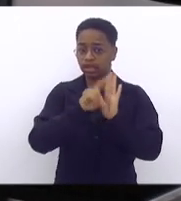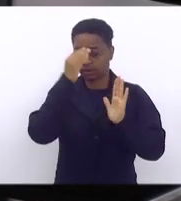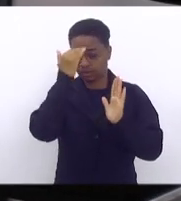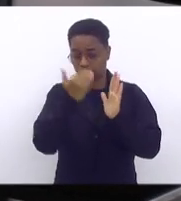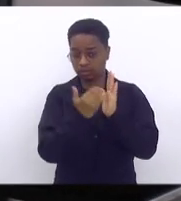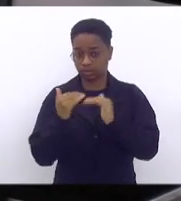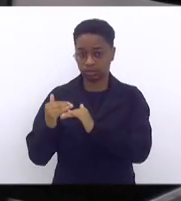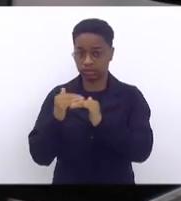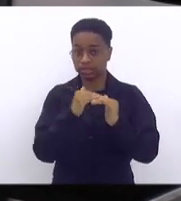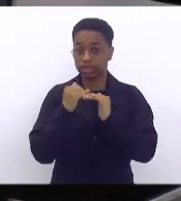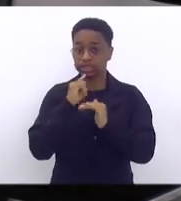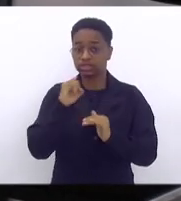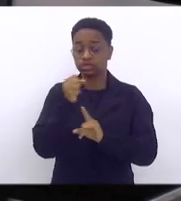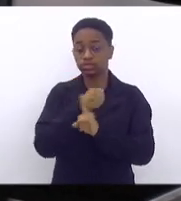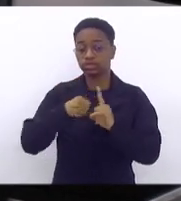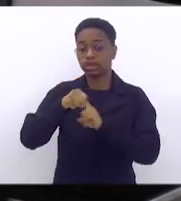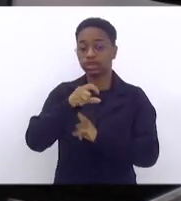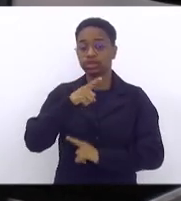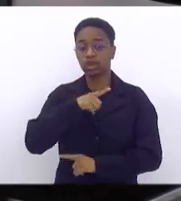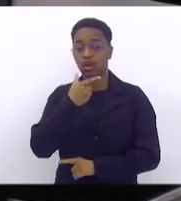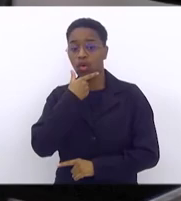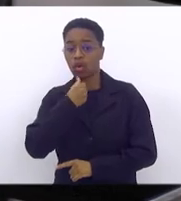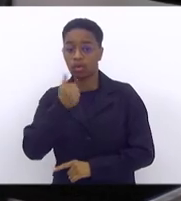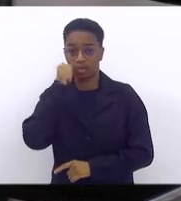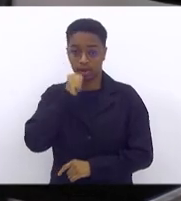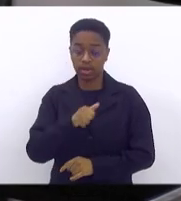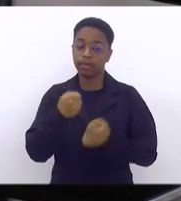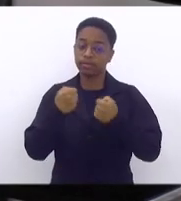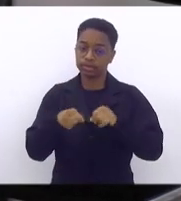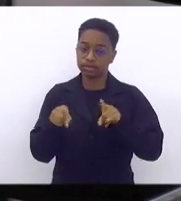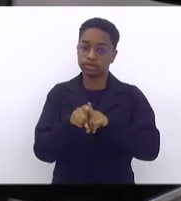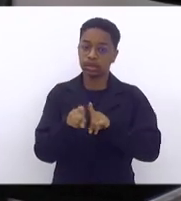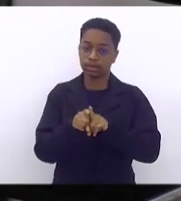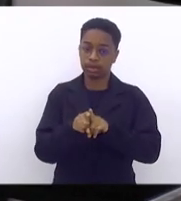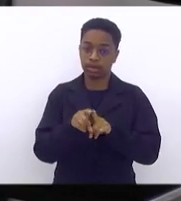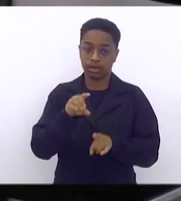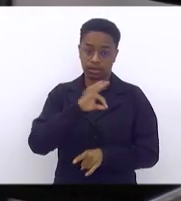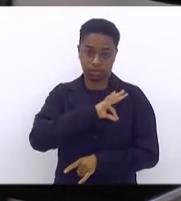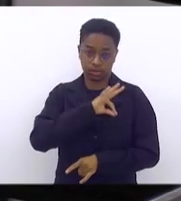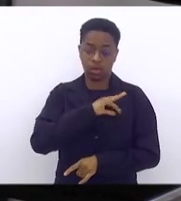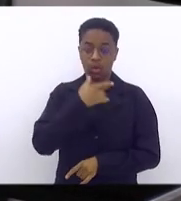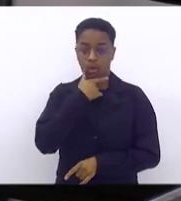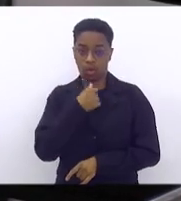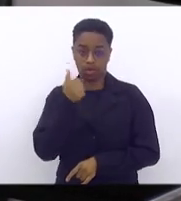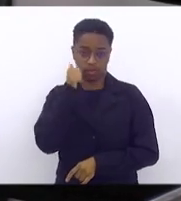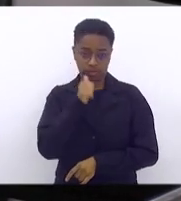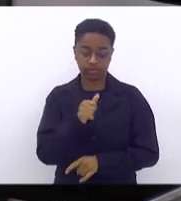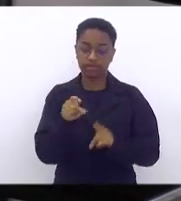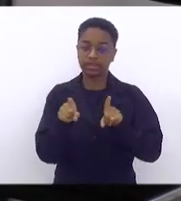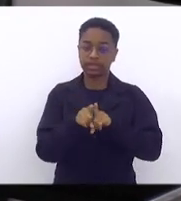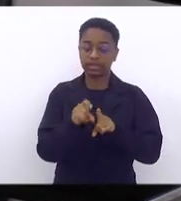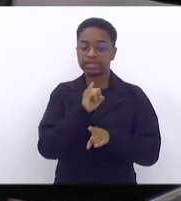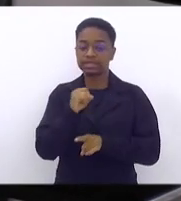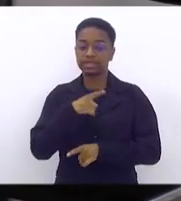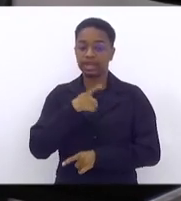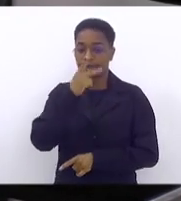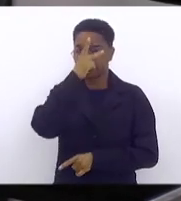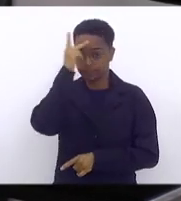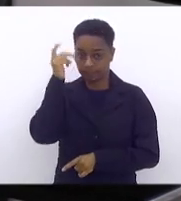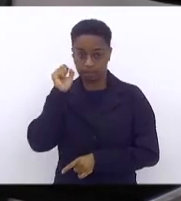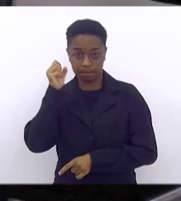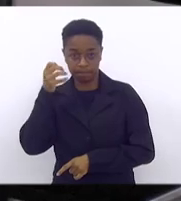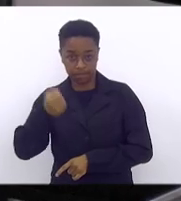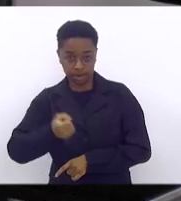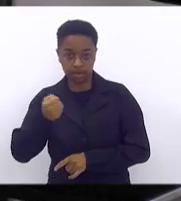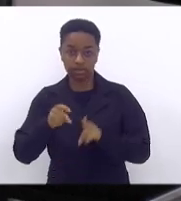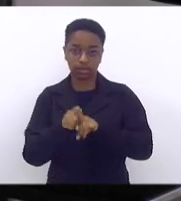na sociedade tem homem e mulher, tem que ter no aparato jurídico policial homens e mulheres. Se a gente tem brancos e negros, no